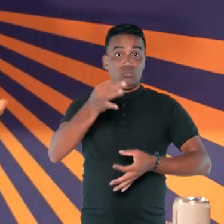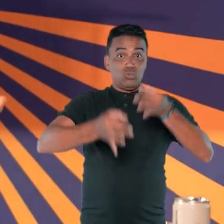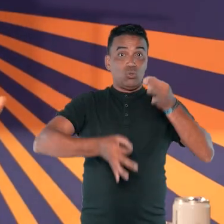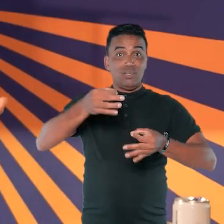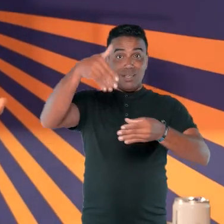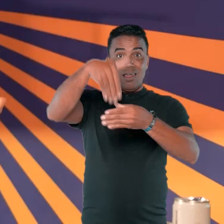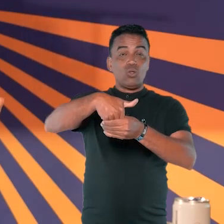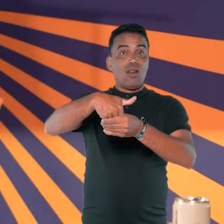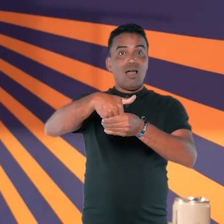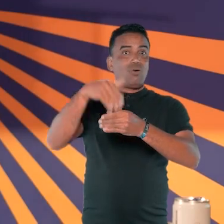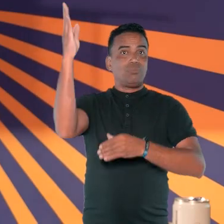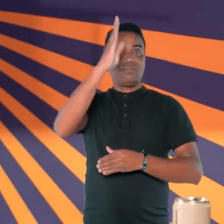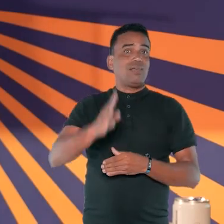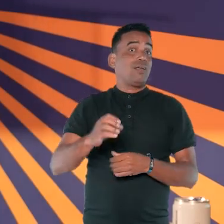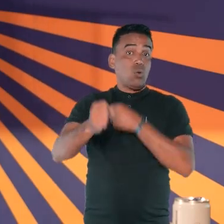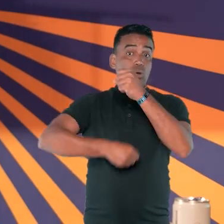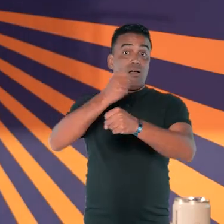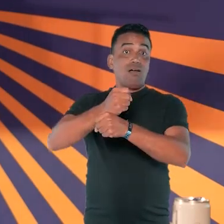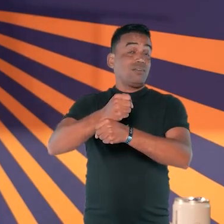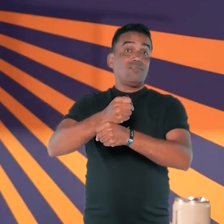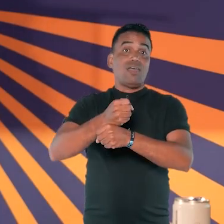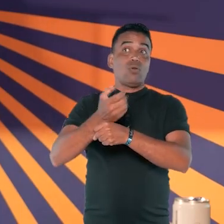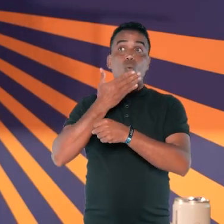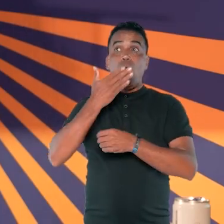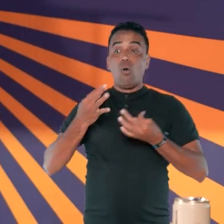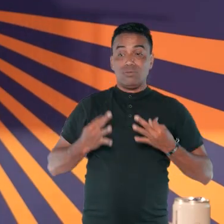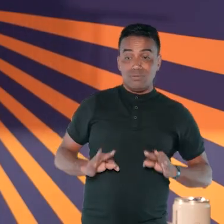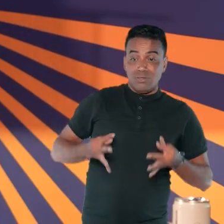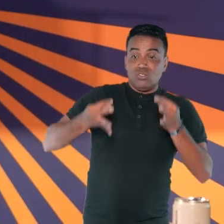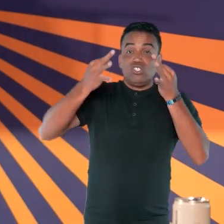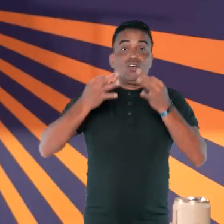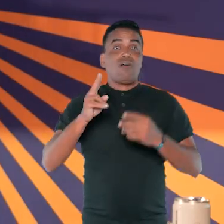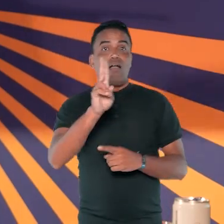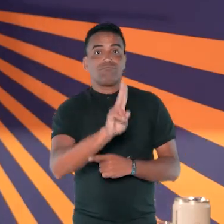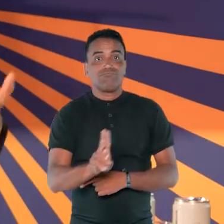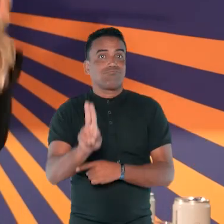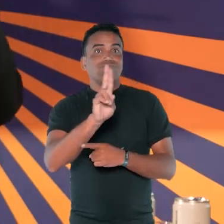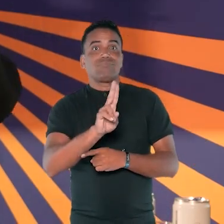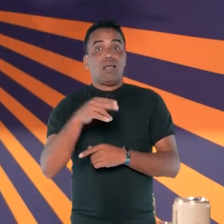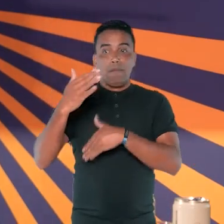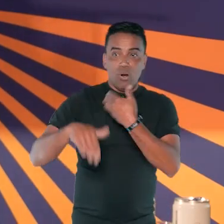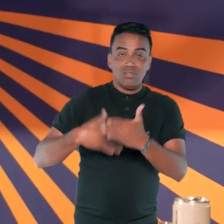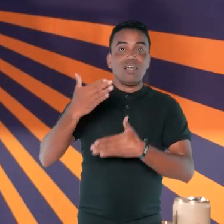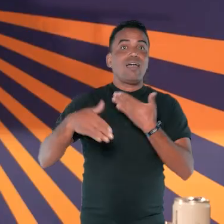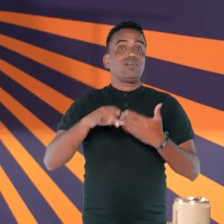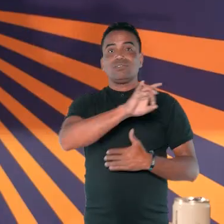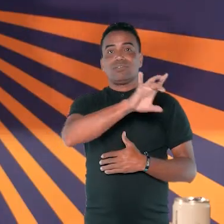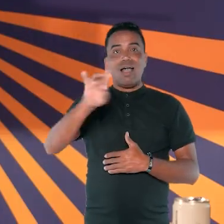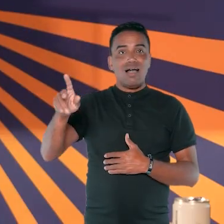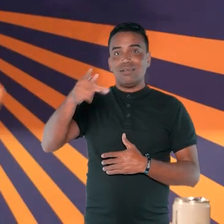não sei o que será o ano que vem, quais as tecnologias vão ser utilizadas num processo que cada brasileiro vai